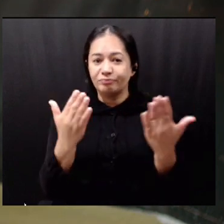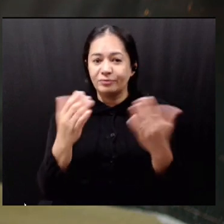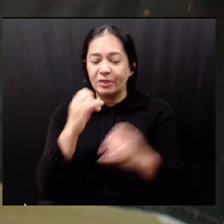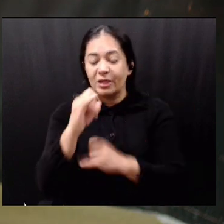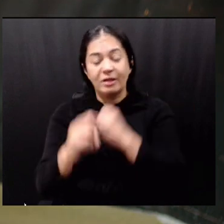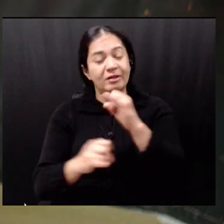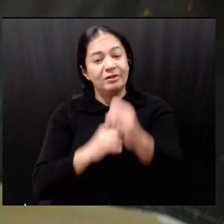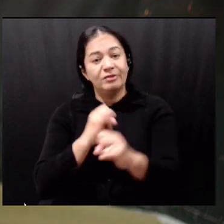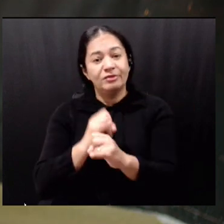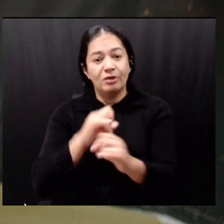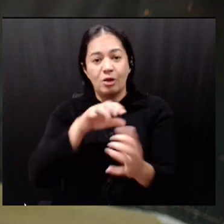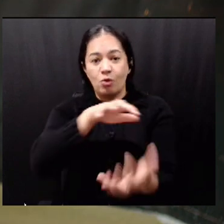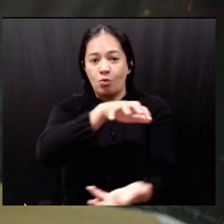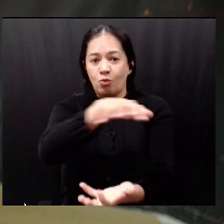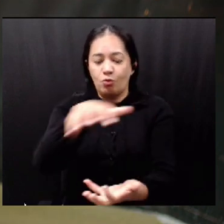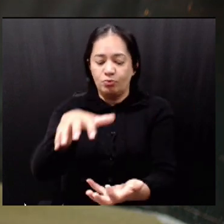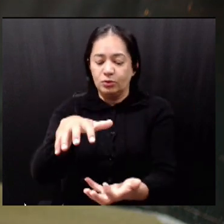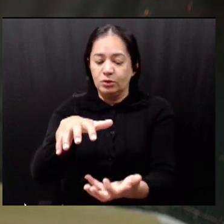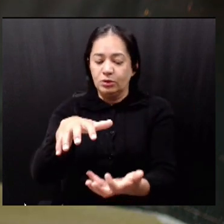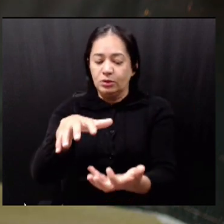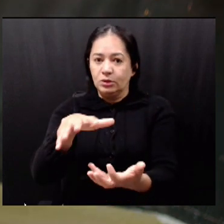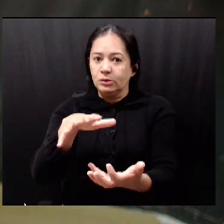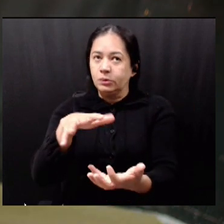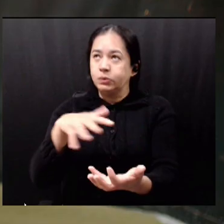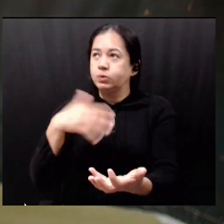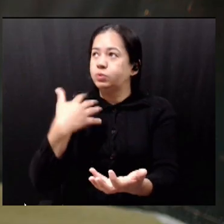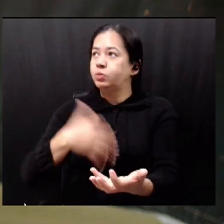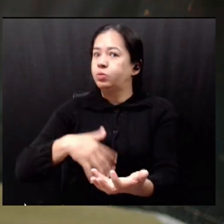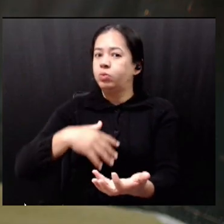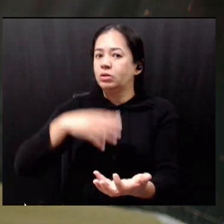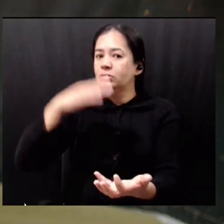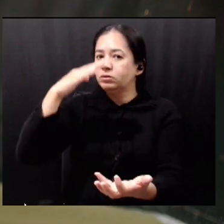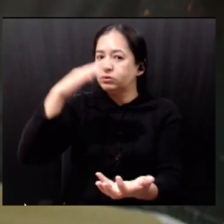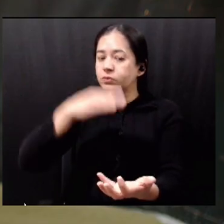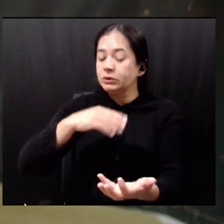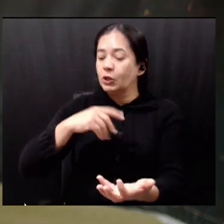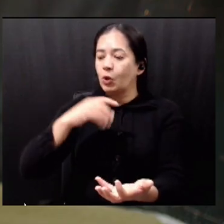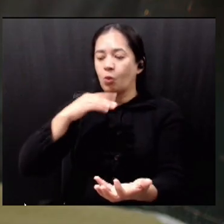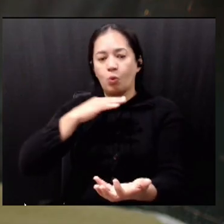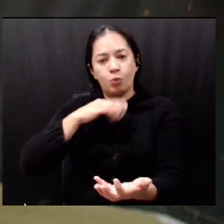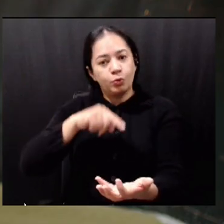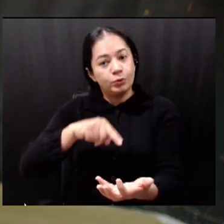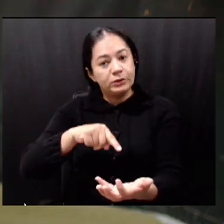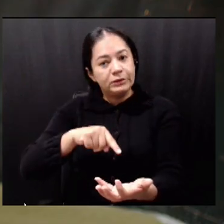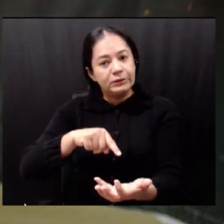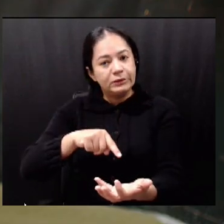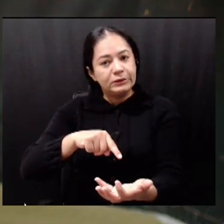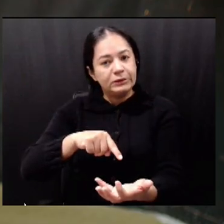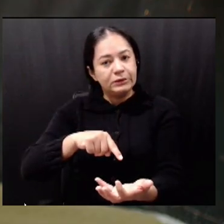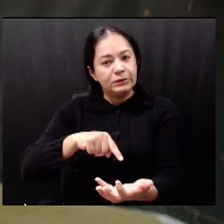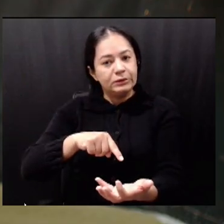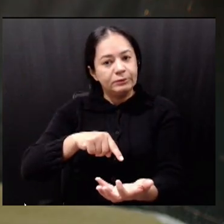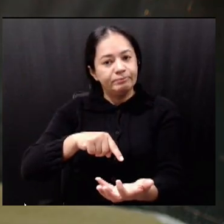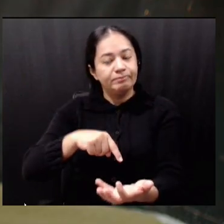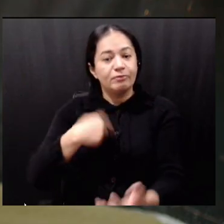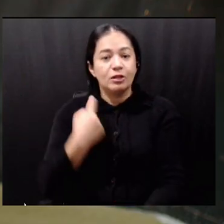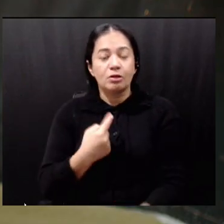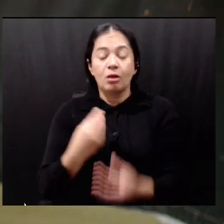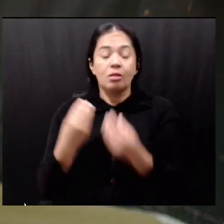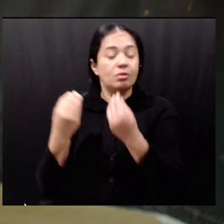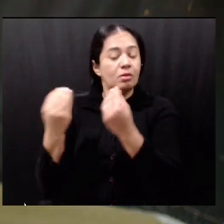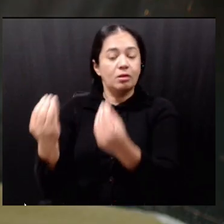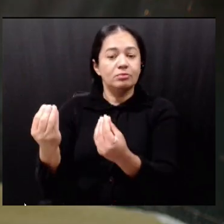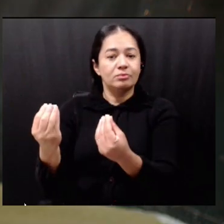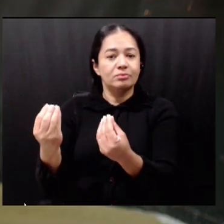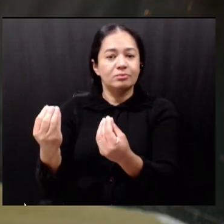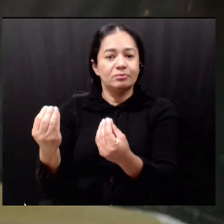mundo obscuro que a gente não tem nem noção que tem ali dentro, né? E aí, às vezes, a gente entrega o filho de bandeja para esse